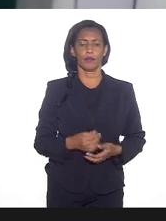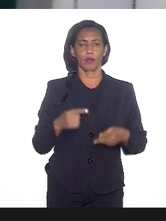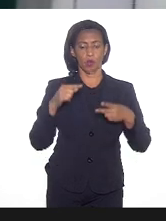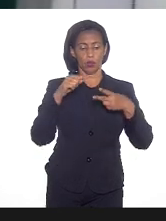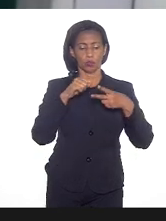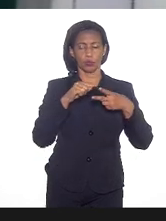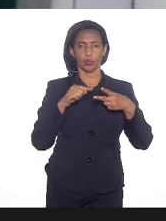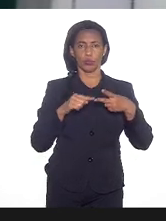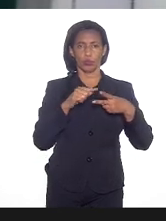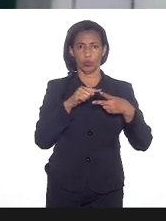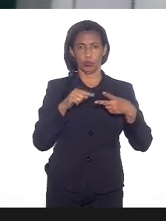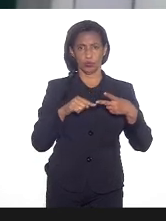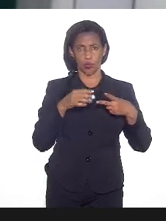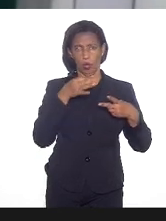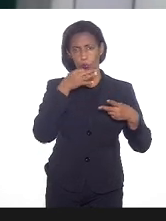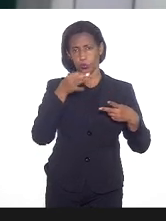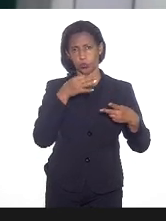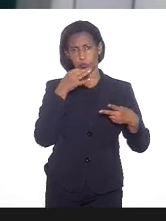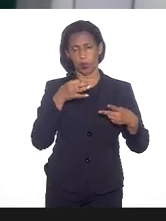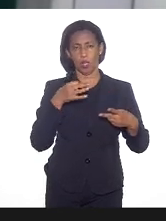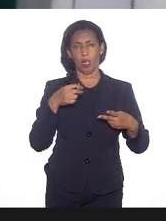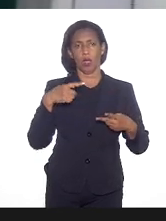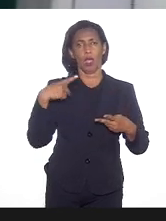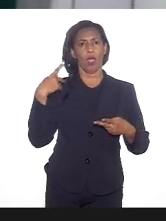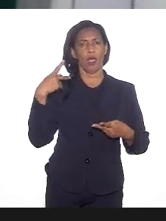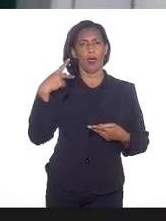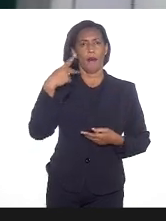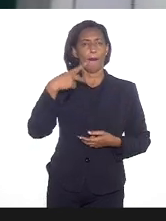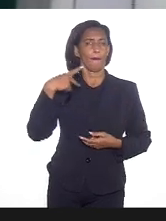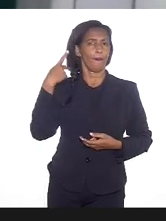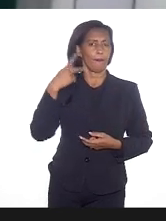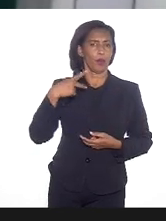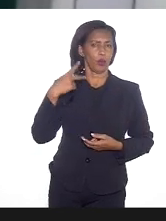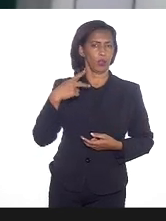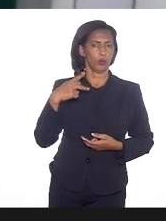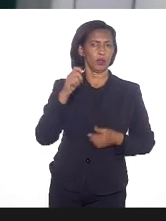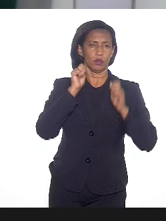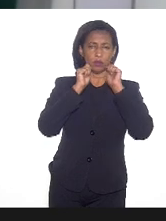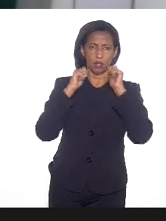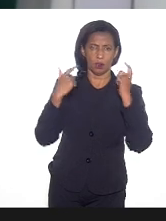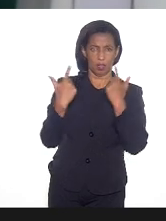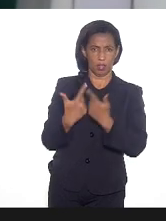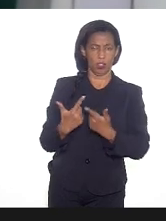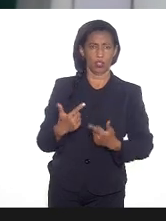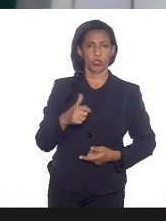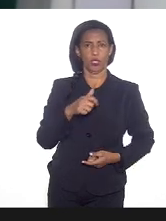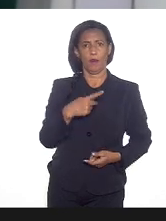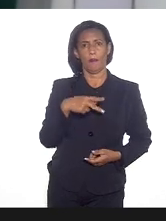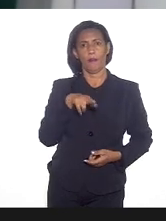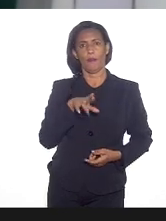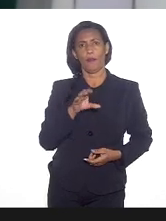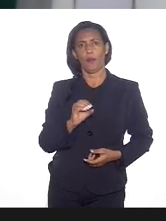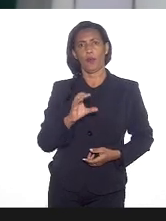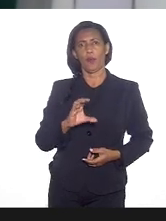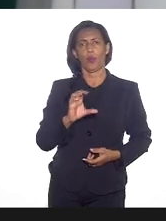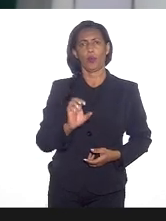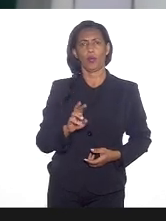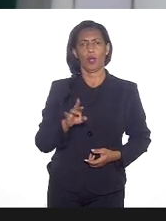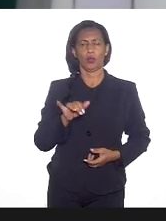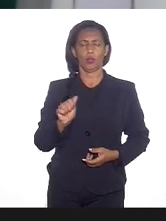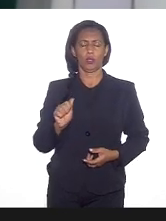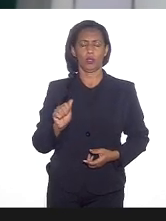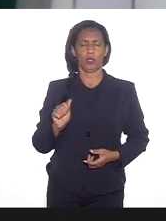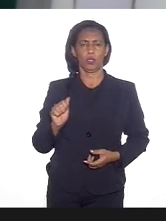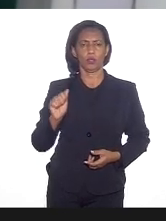duas recomendações, a Procuradoria da Alerj, a Procuradoria-Geral do Estado, ao Ministério Público do Rio de Janeiro, ao Ministério